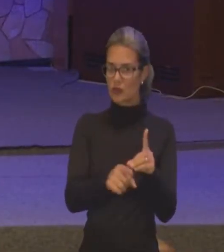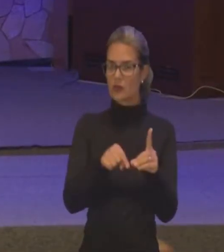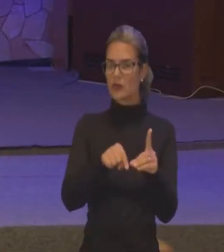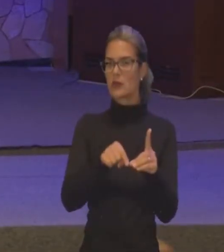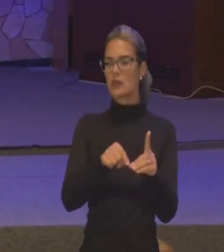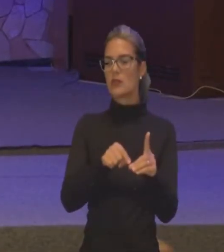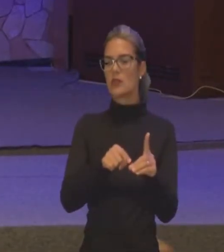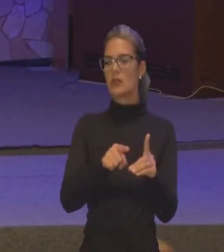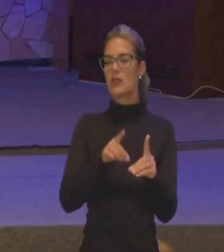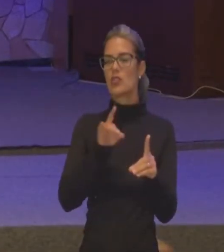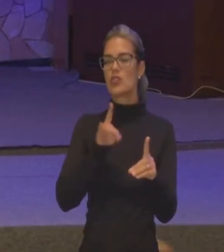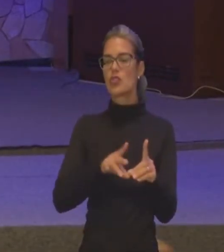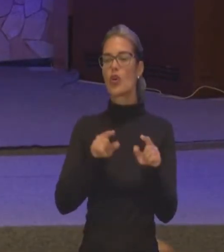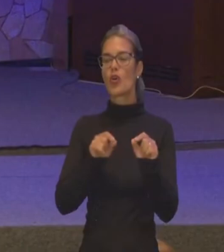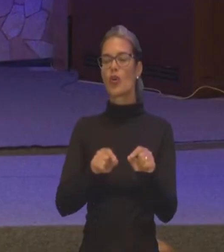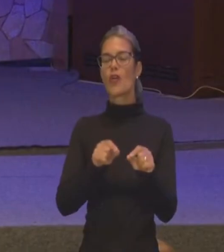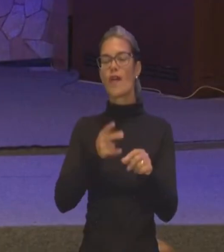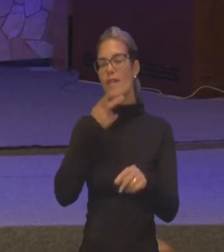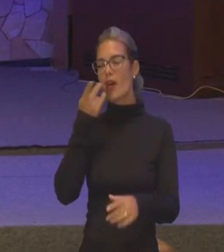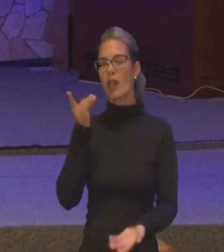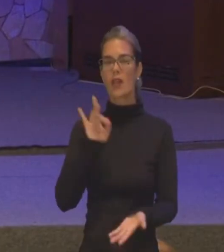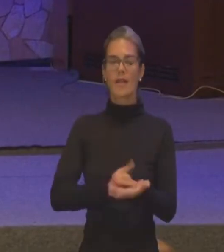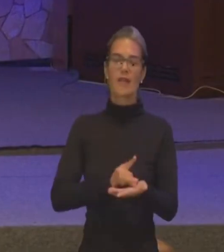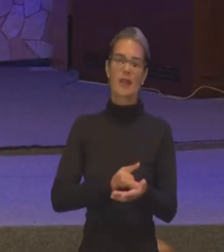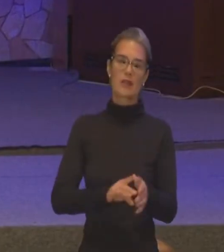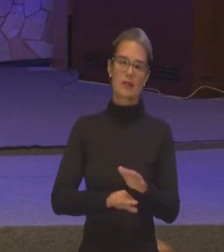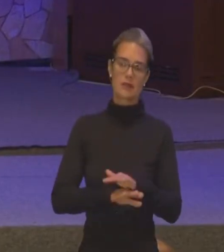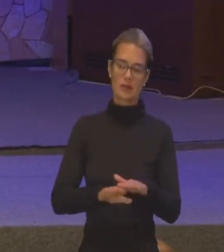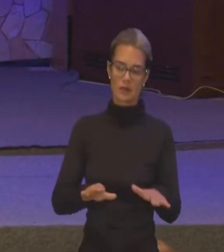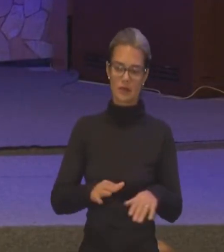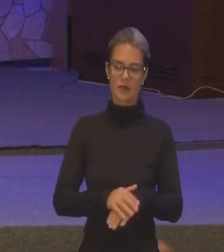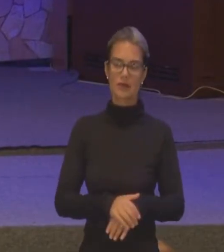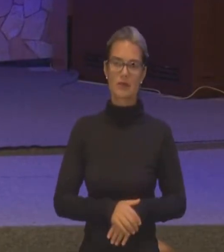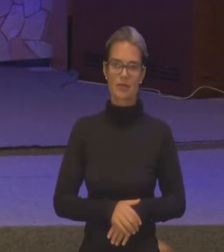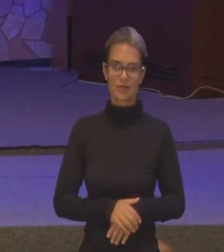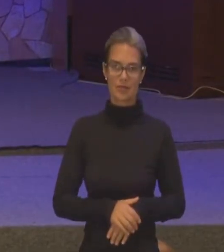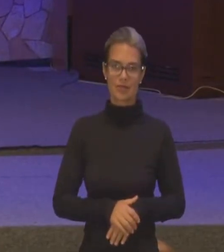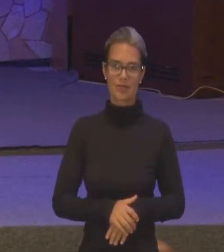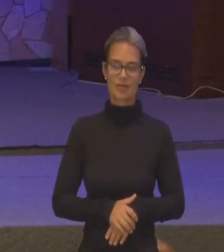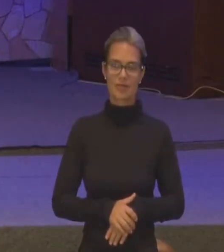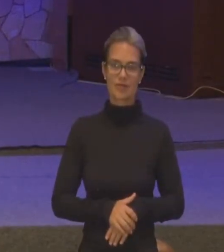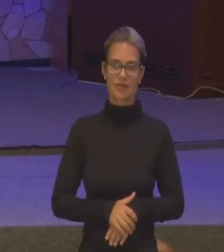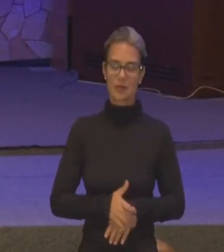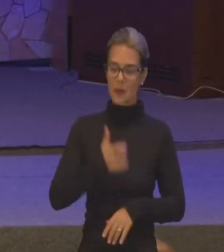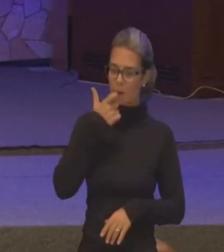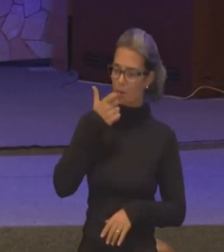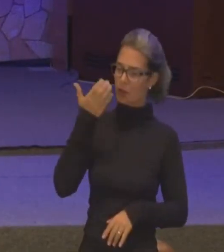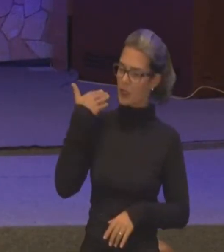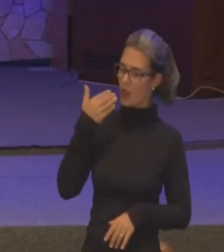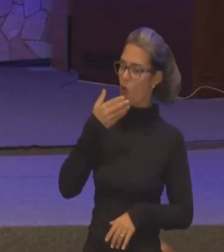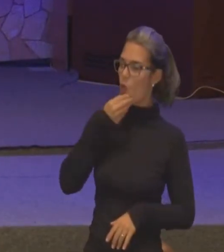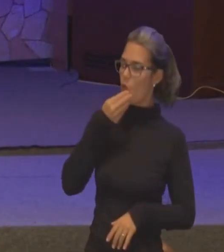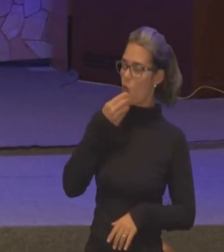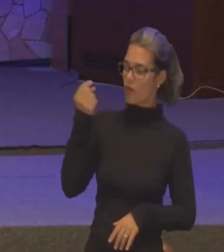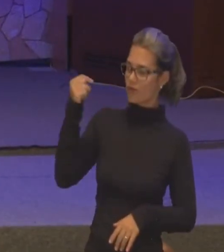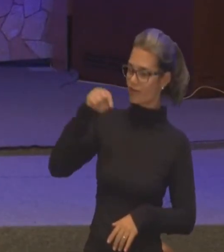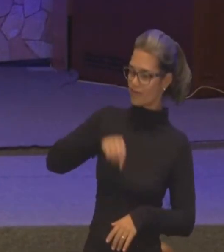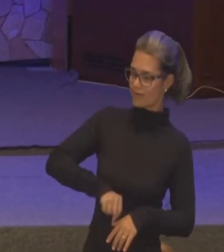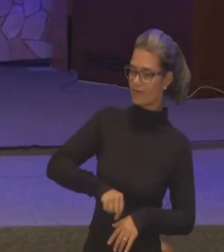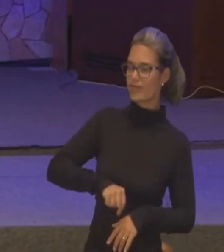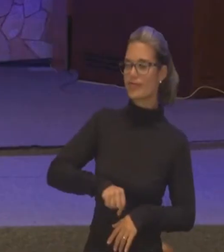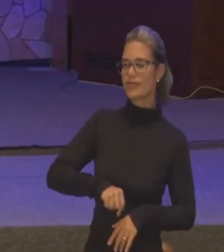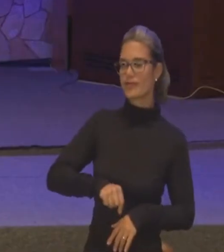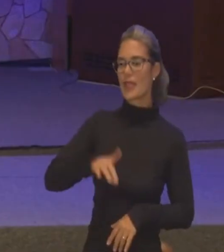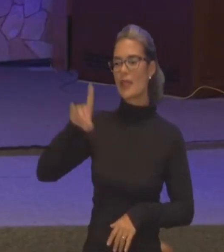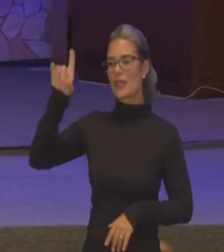estavam falando a verdade, que naqueles dias um homem veio como cumprimento de